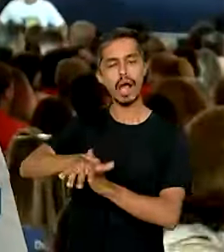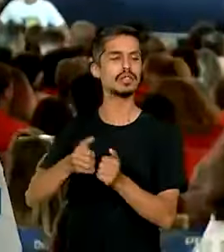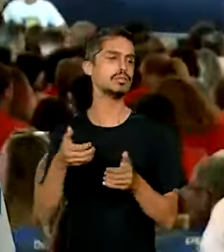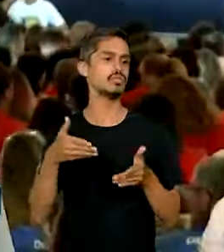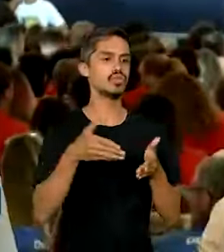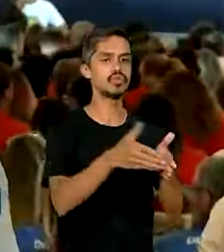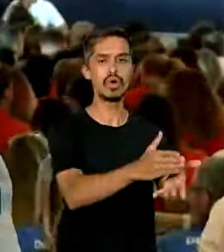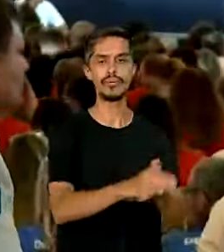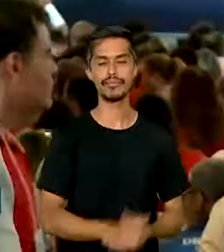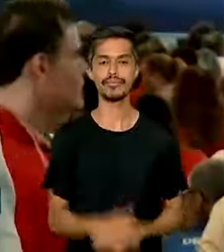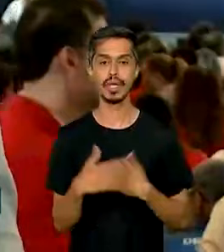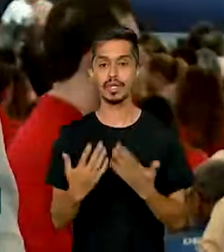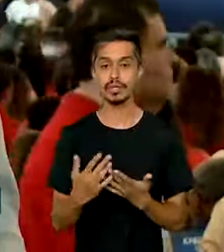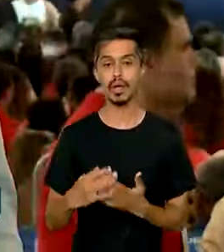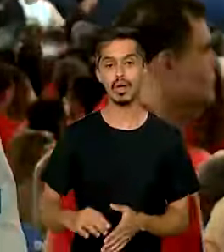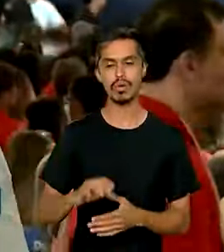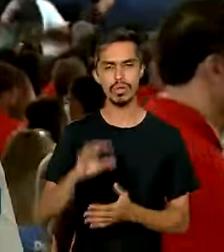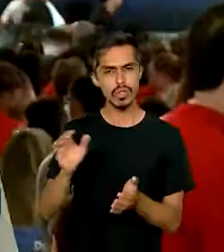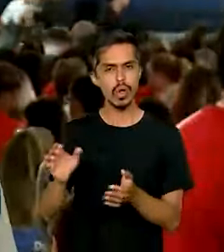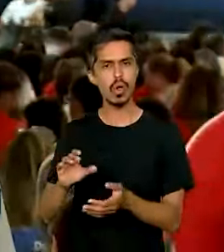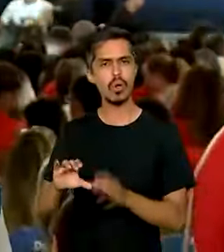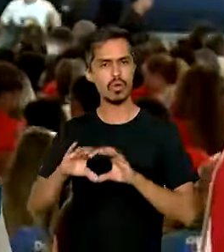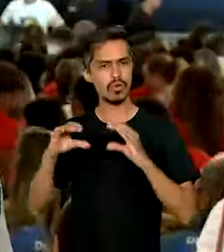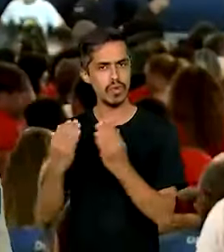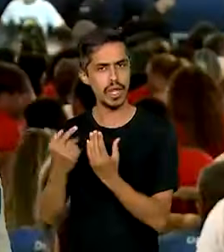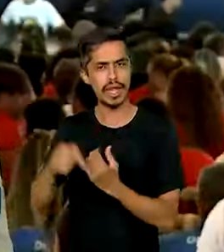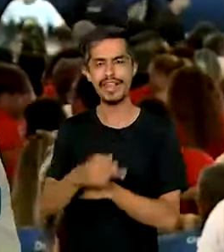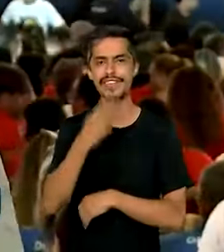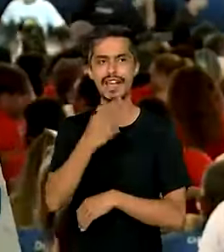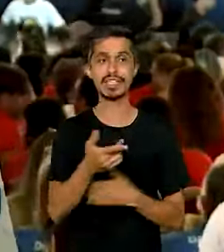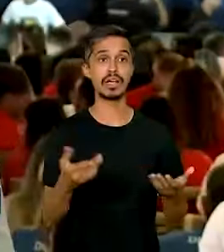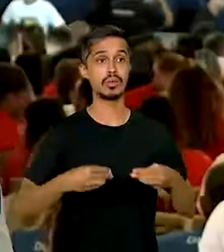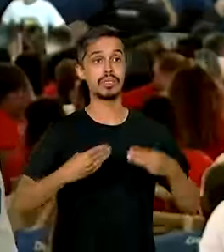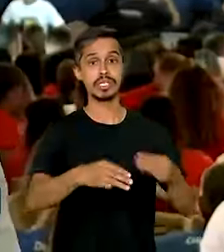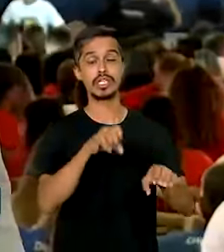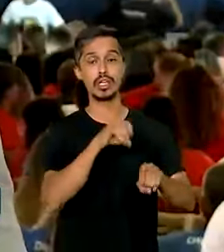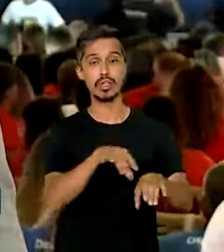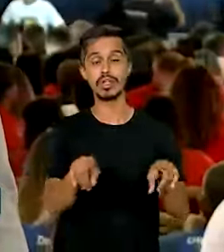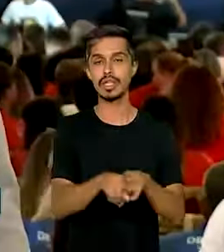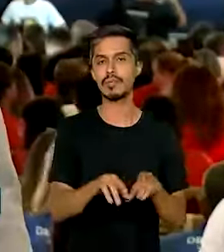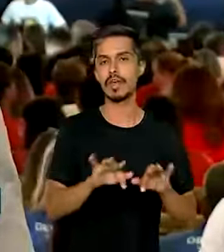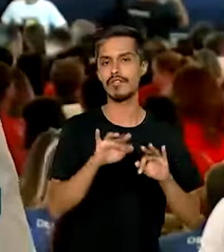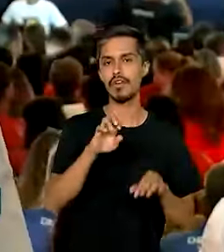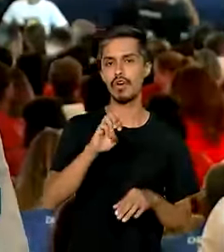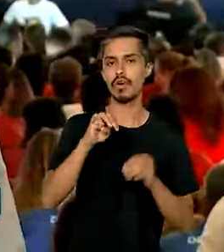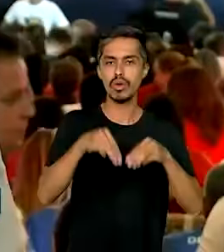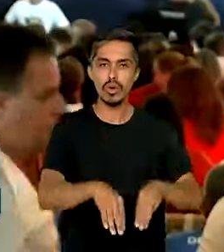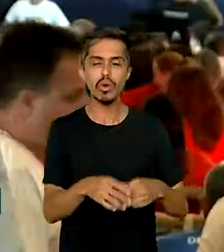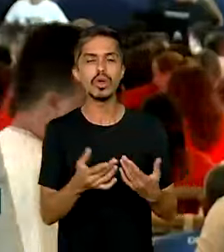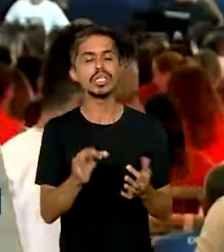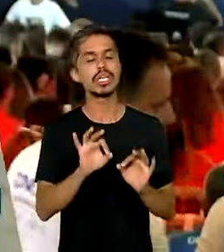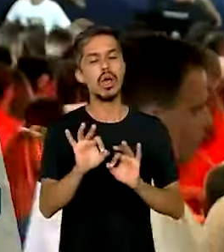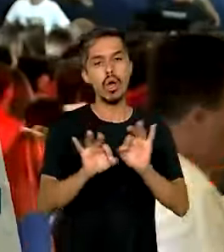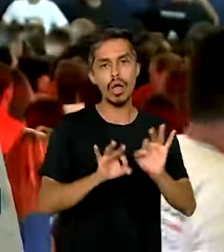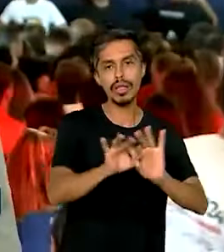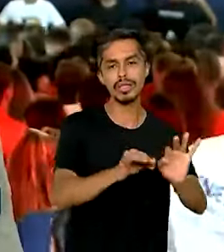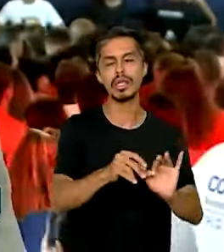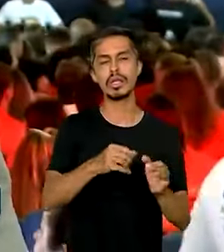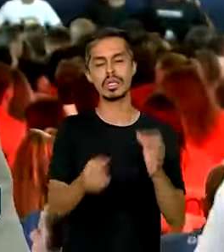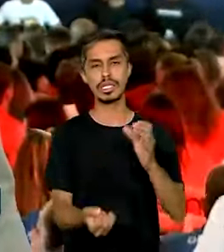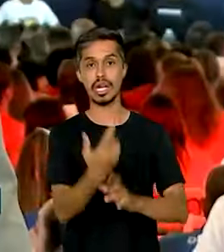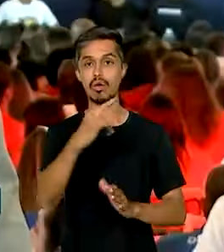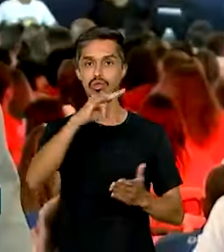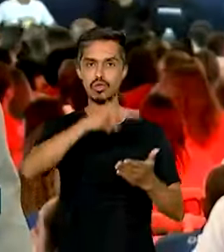conferências estaduais e municipais, agora o Ministério da Educação e o Fórum Nacional de Educação se preparam para elaborar